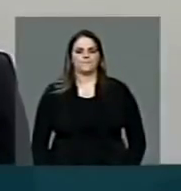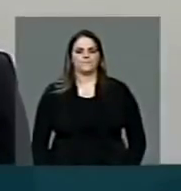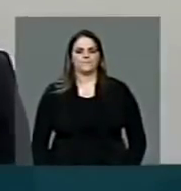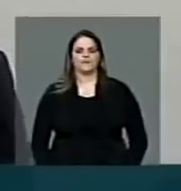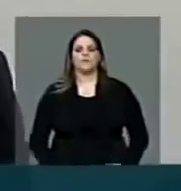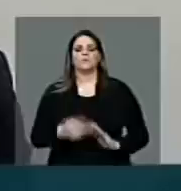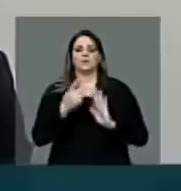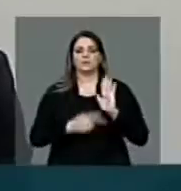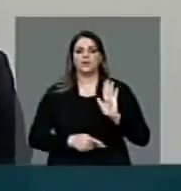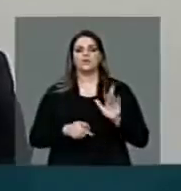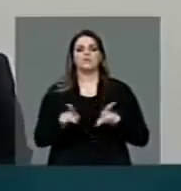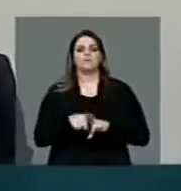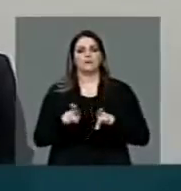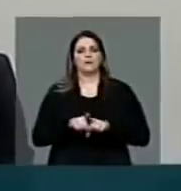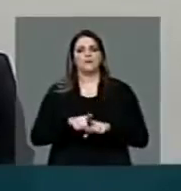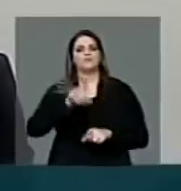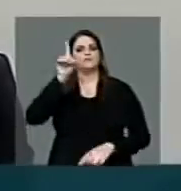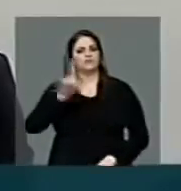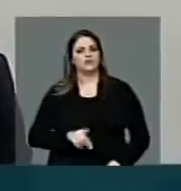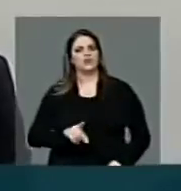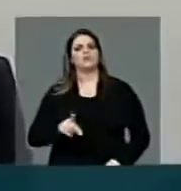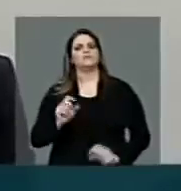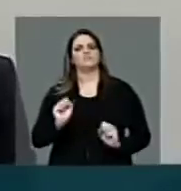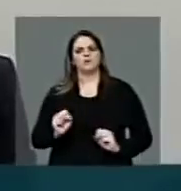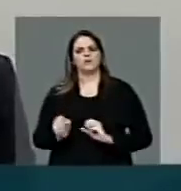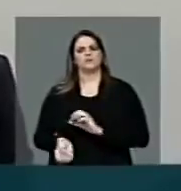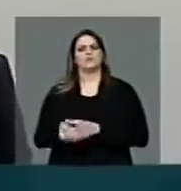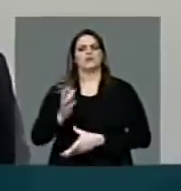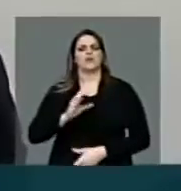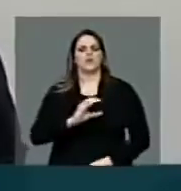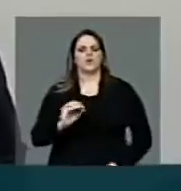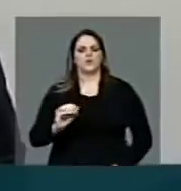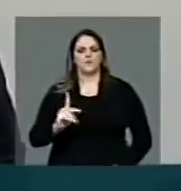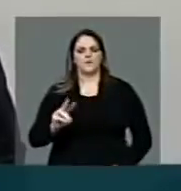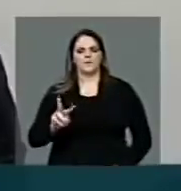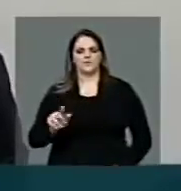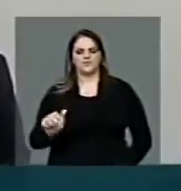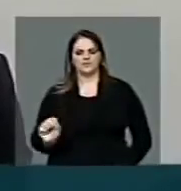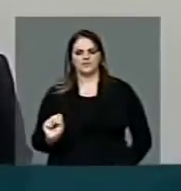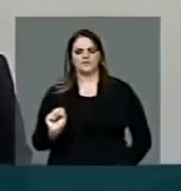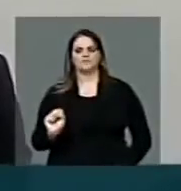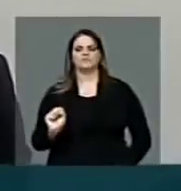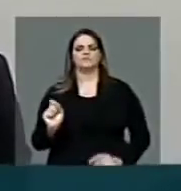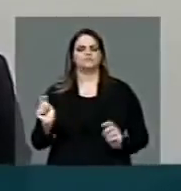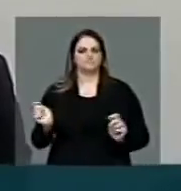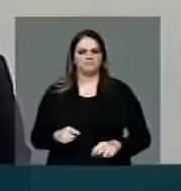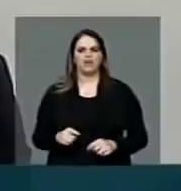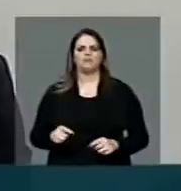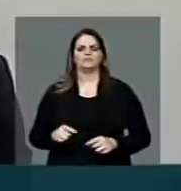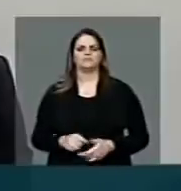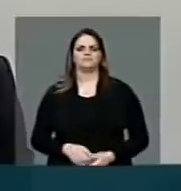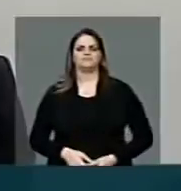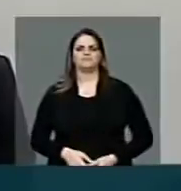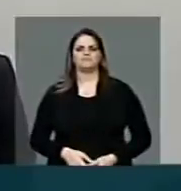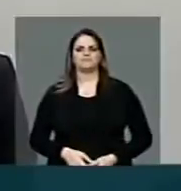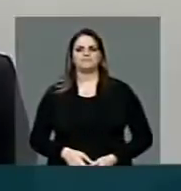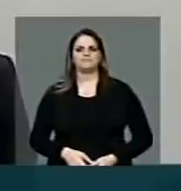garante o direito de cooperativa, como eu falei para vocês. Ao descriminalizar a casa, garante textualmente o direito de se